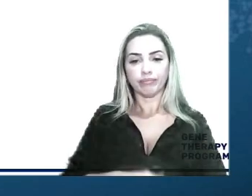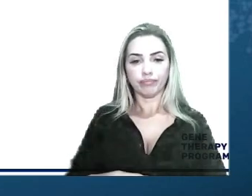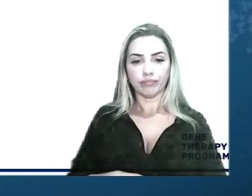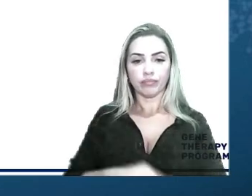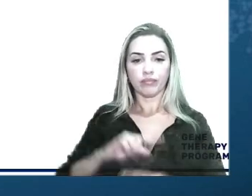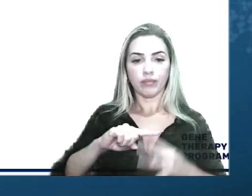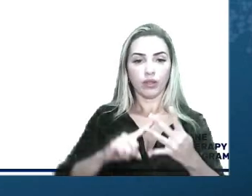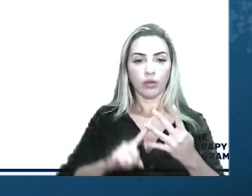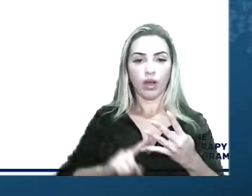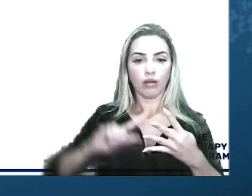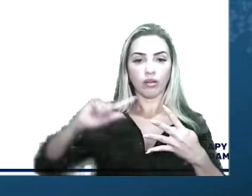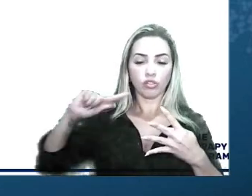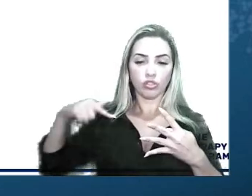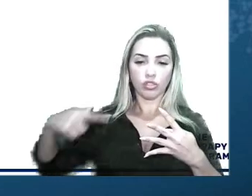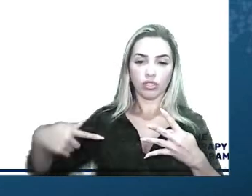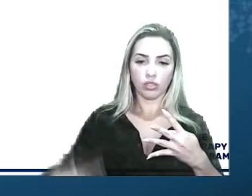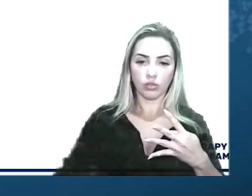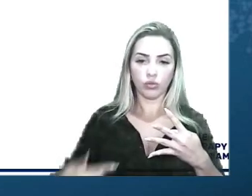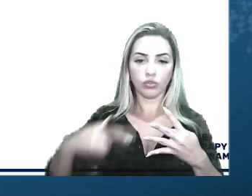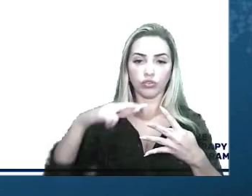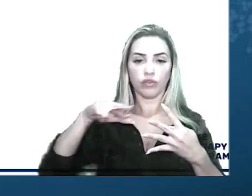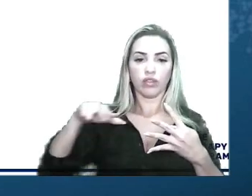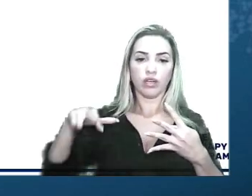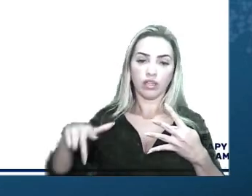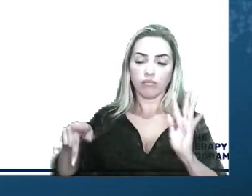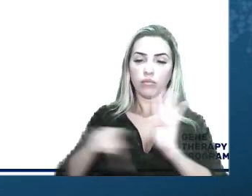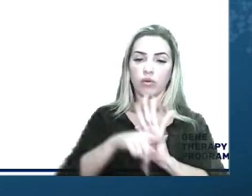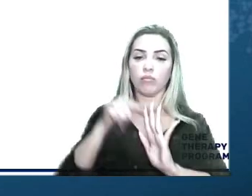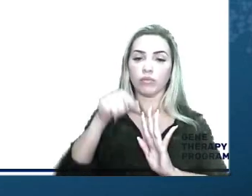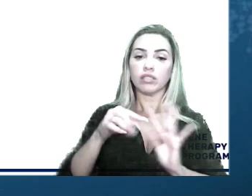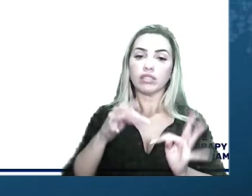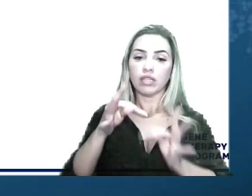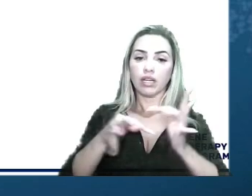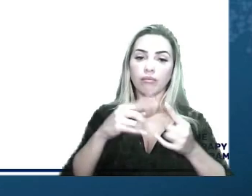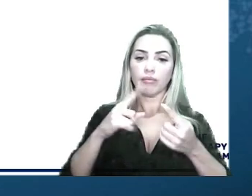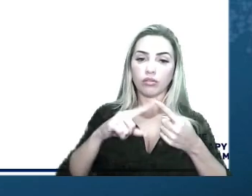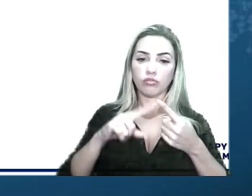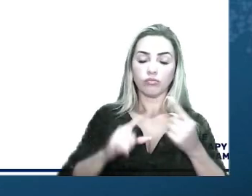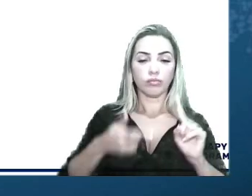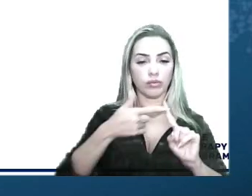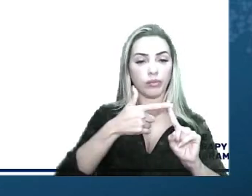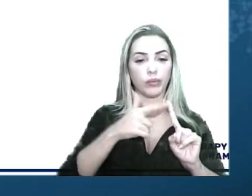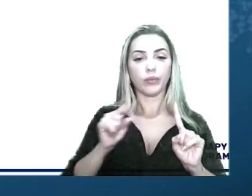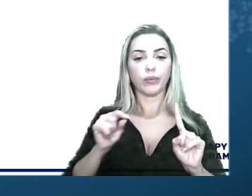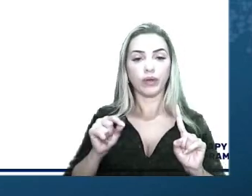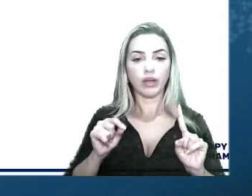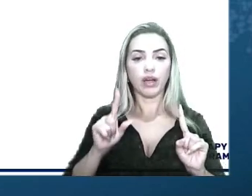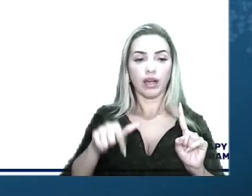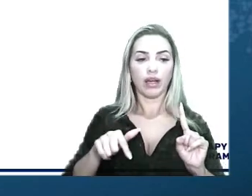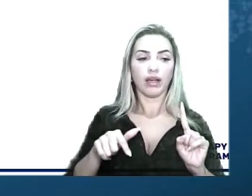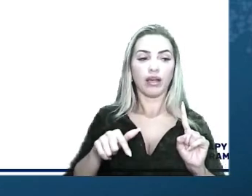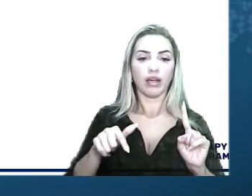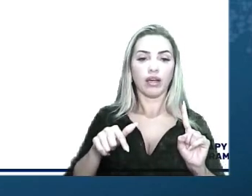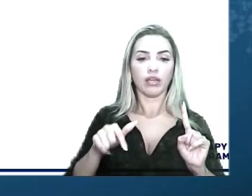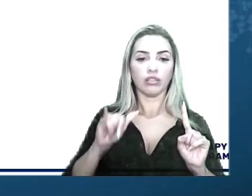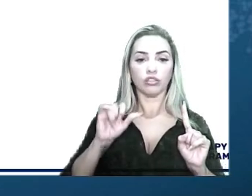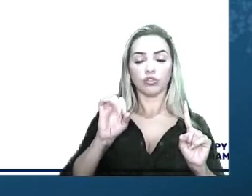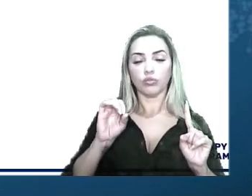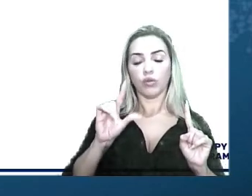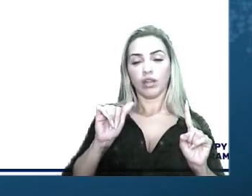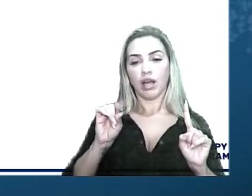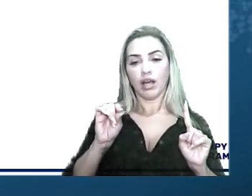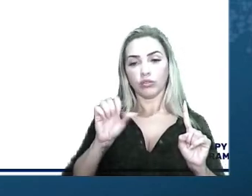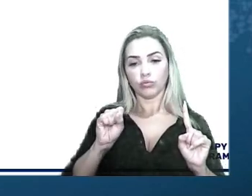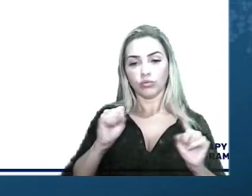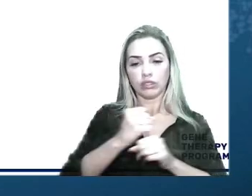4 gerações nesse tipo de tratamento. O primeiro foi com isolados, e nos